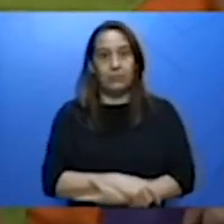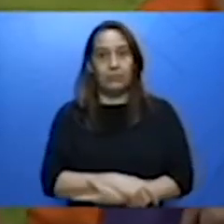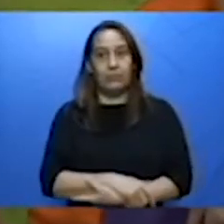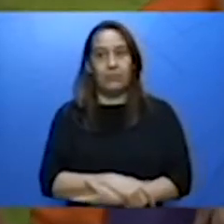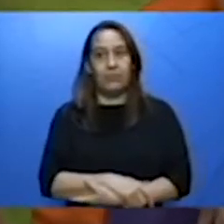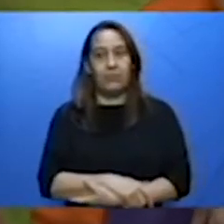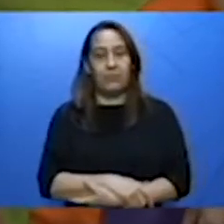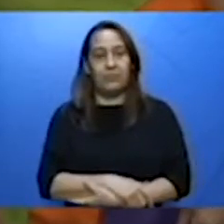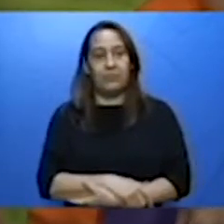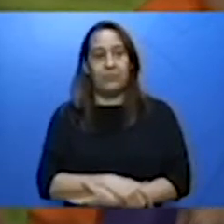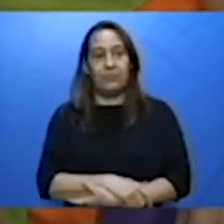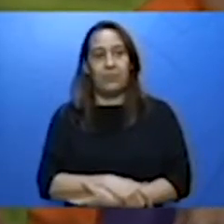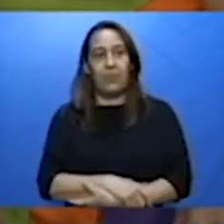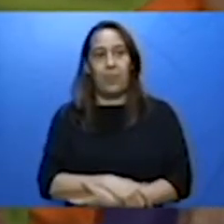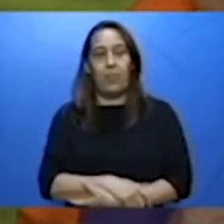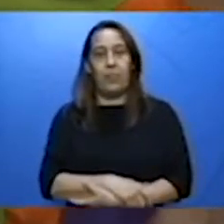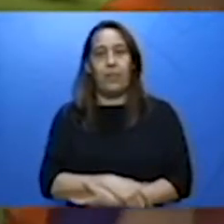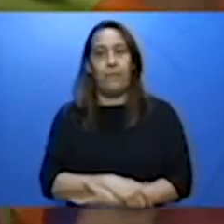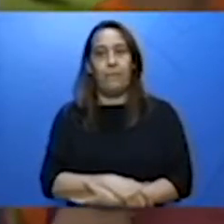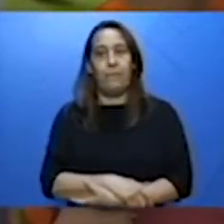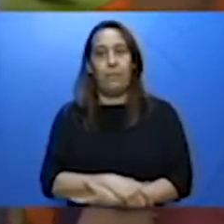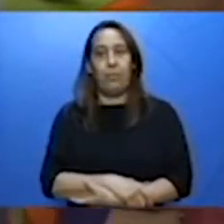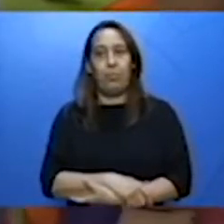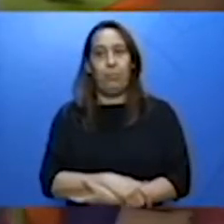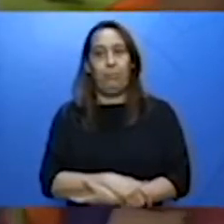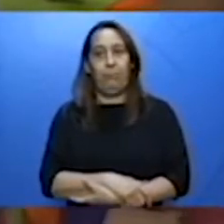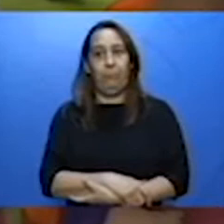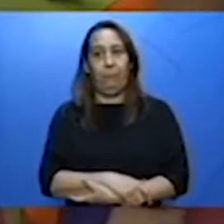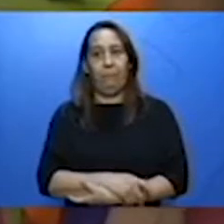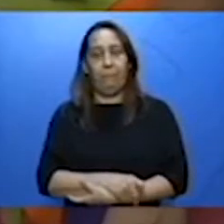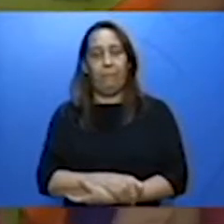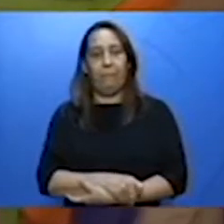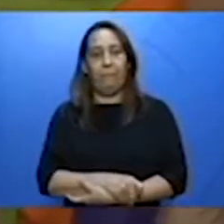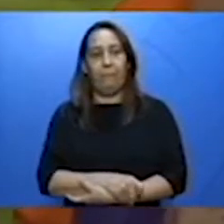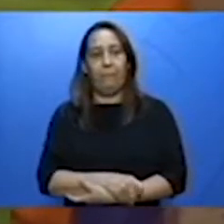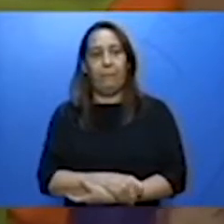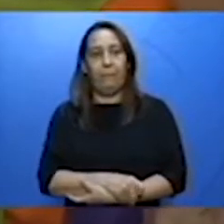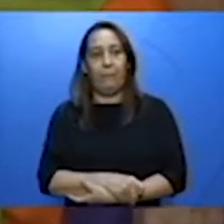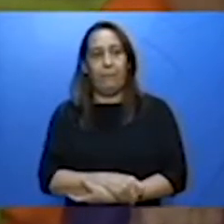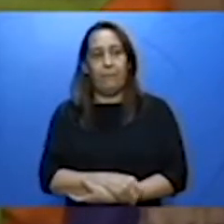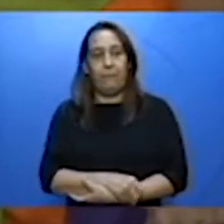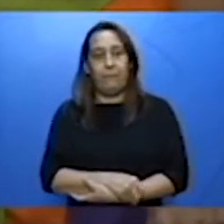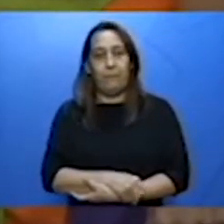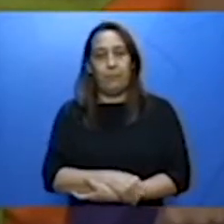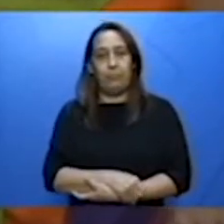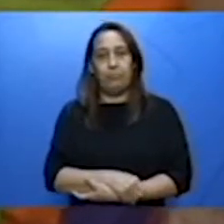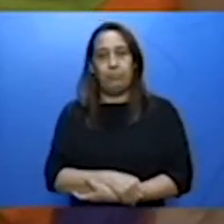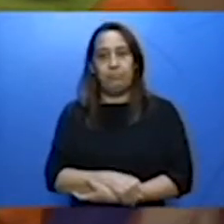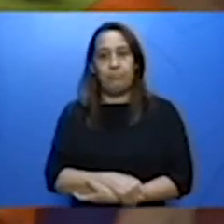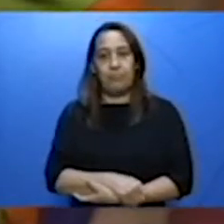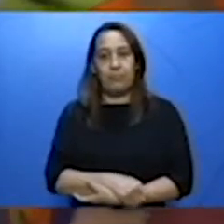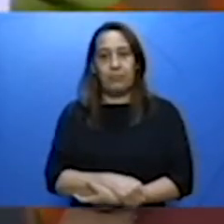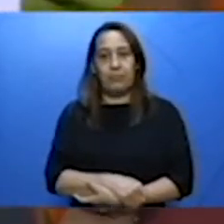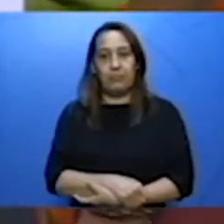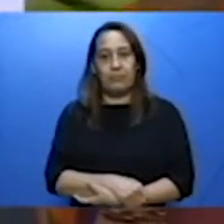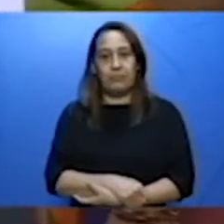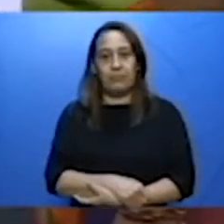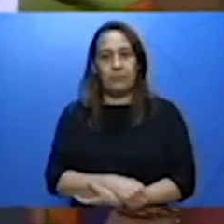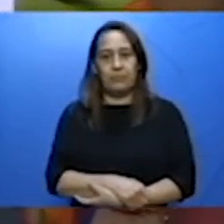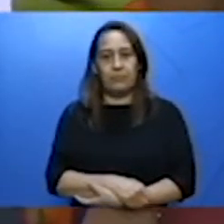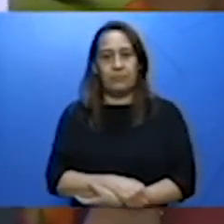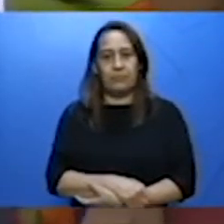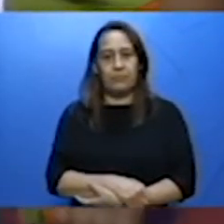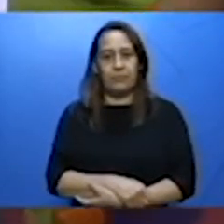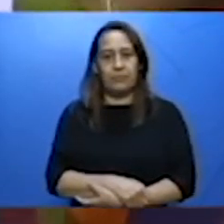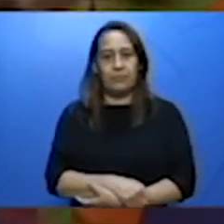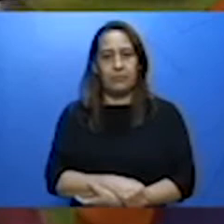minhas unidades, tá bom? Então, eu vou fazer isso aqui, assim como eu fiz lá, eu já sei até o resultado.